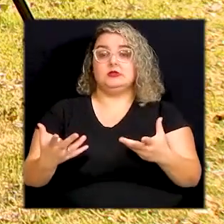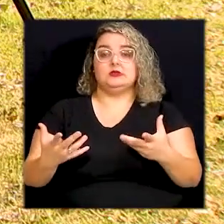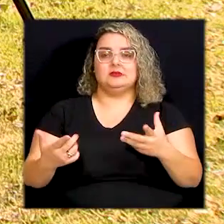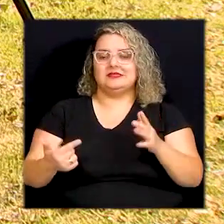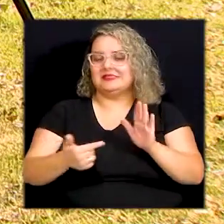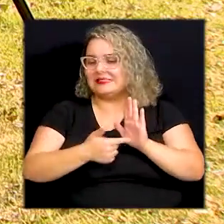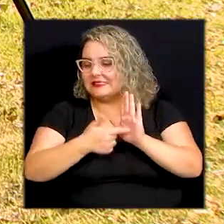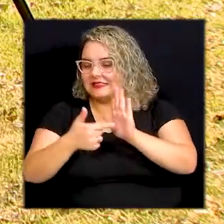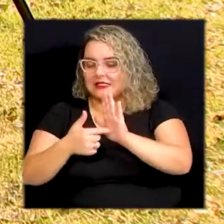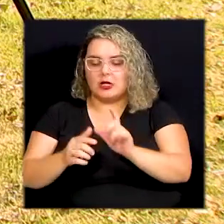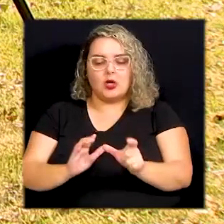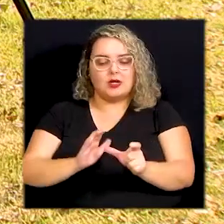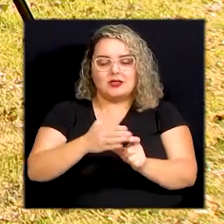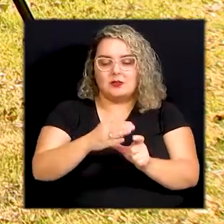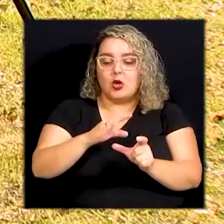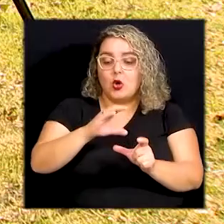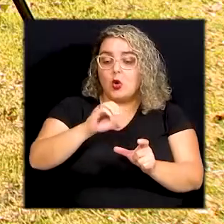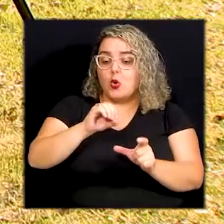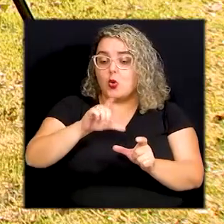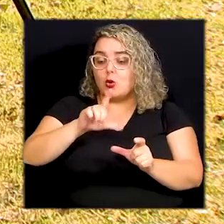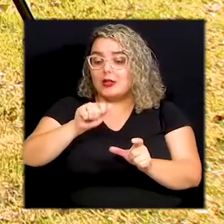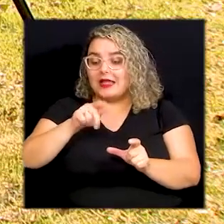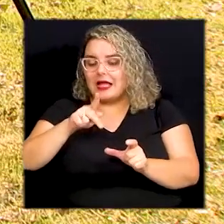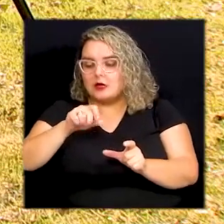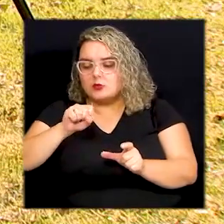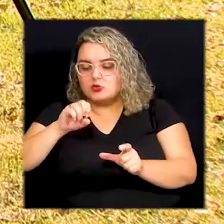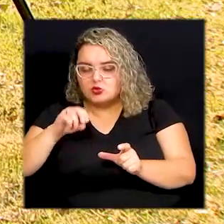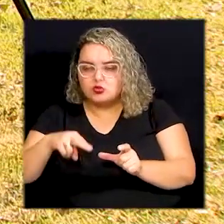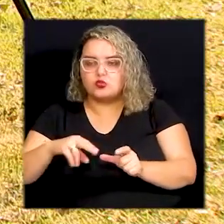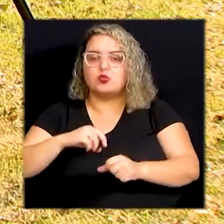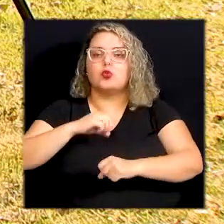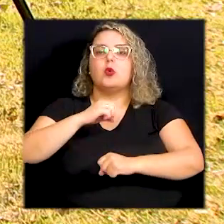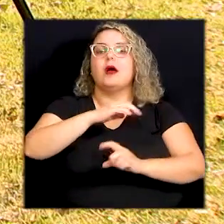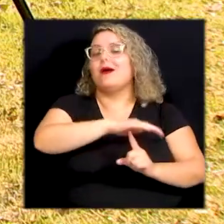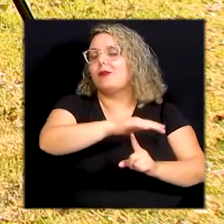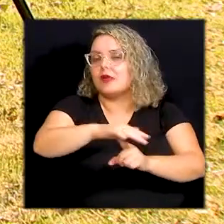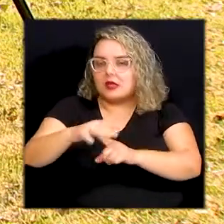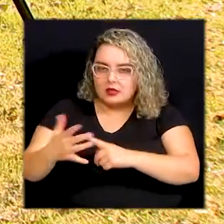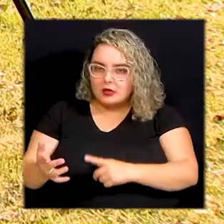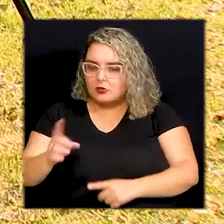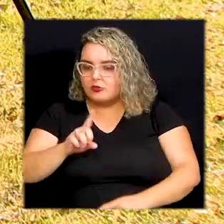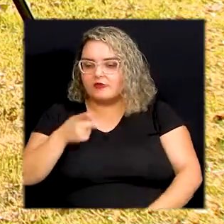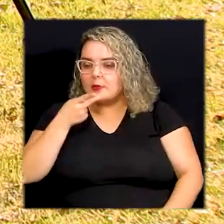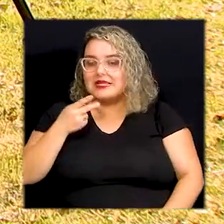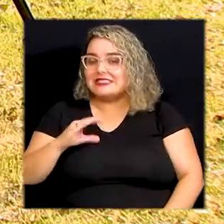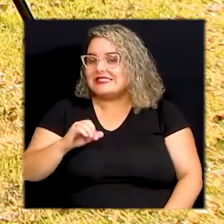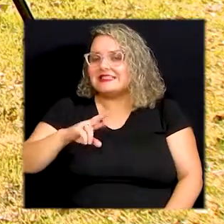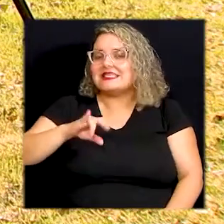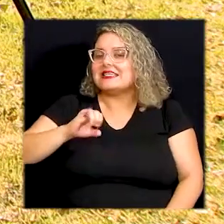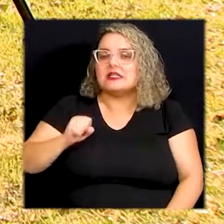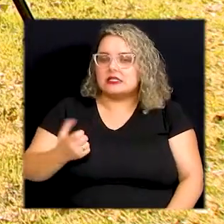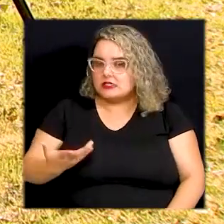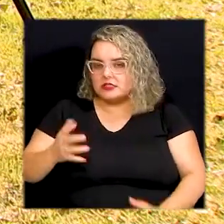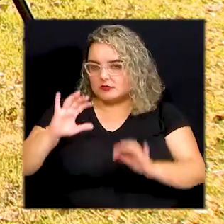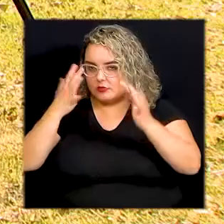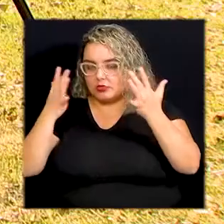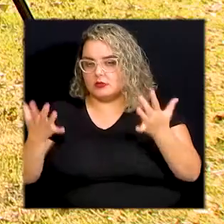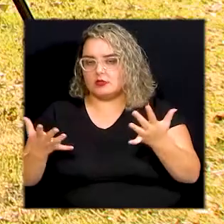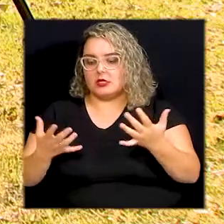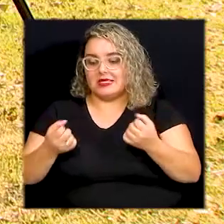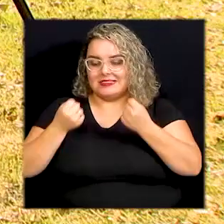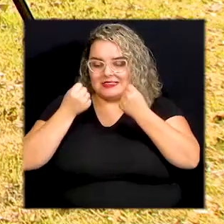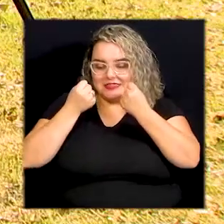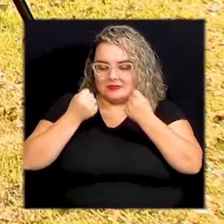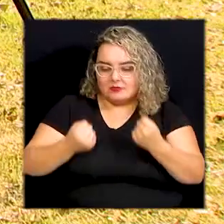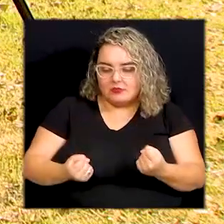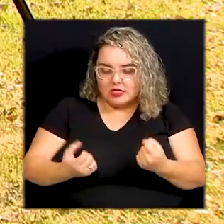expressão colapso ambiental, que a gente não fala Exatamente. Mais em crise climática, é colapso ambiental. Esse peso de colocar os